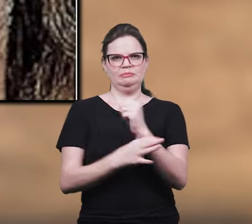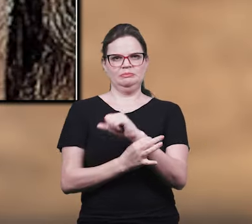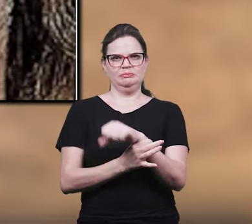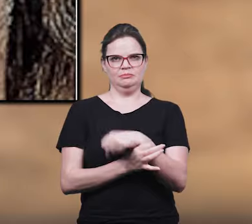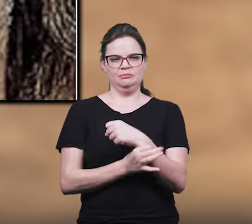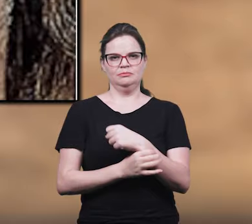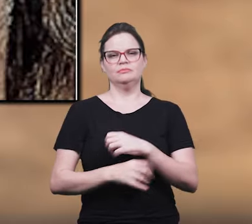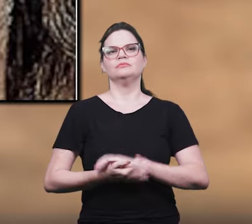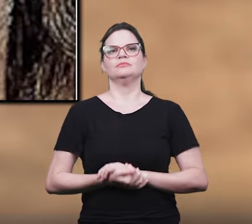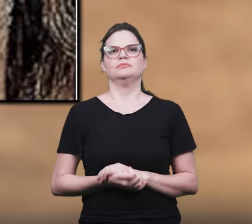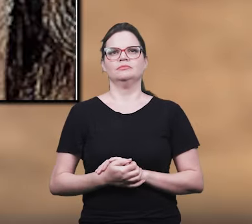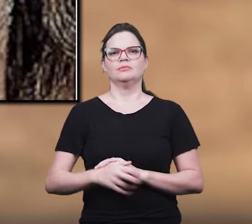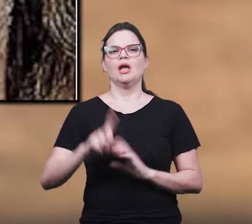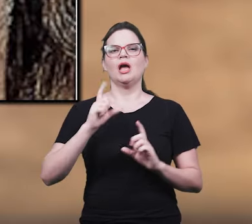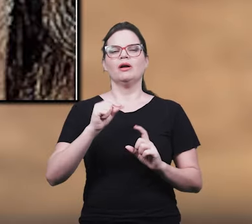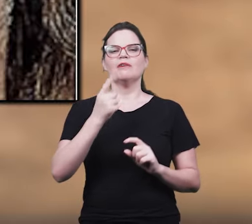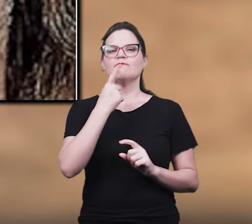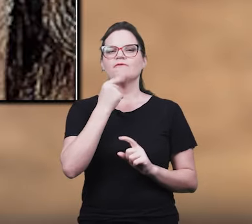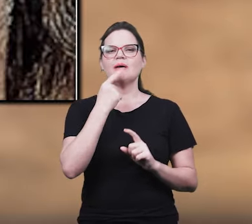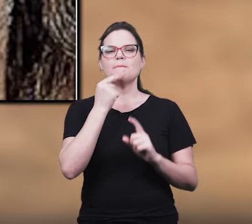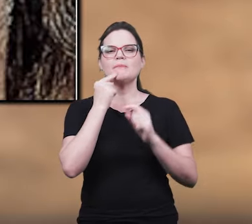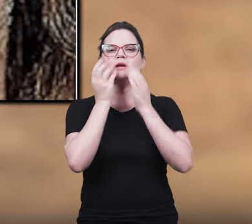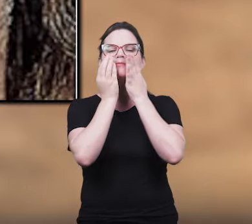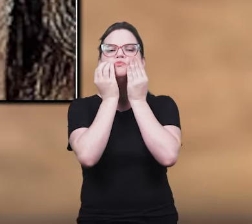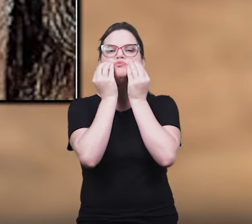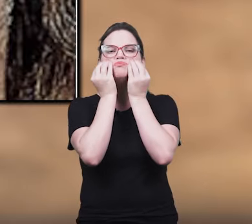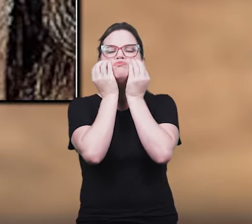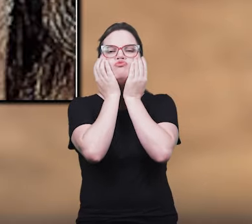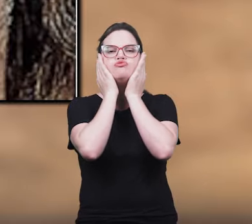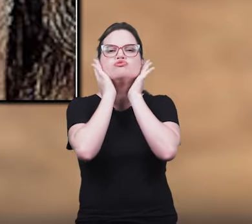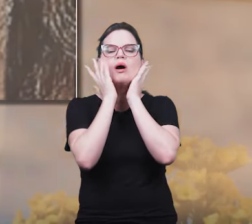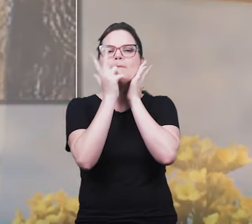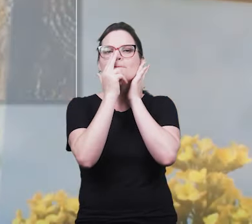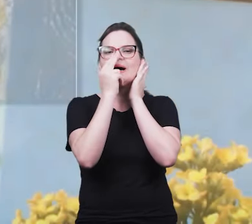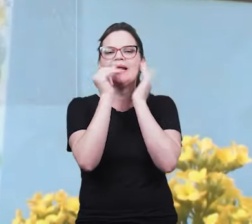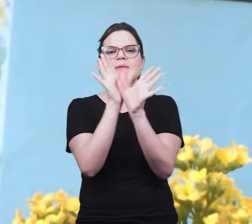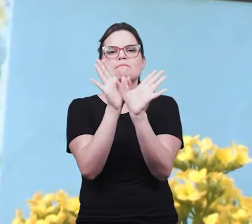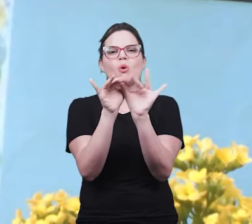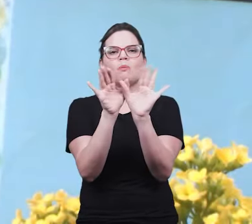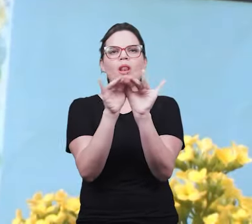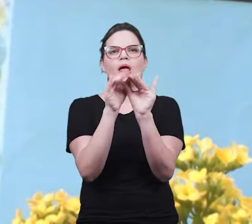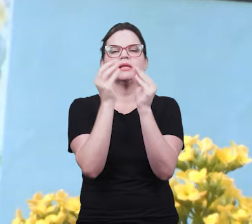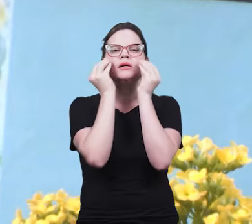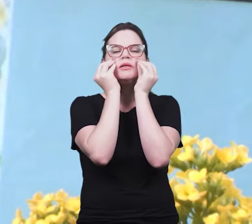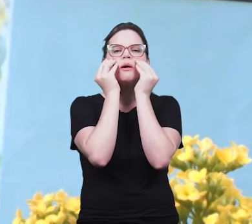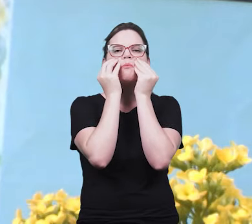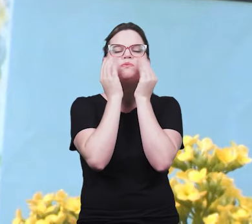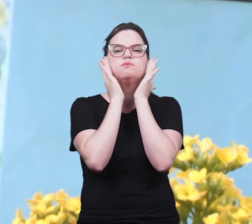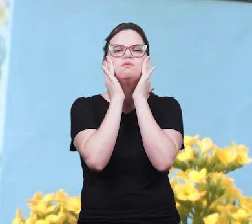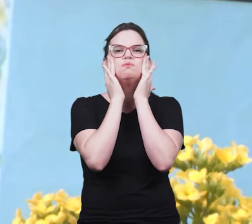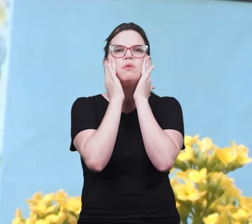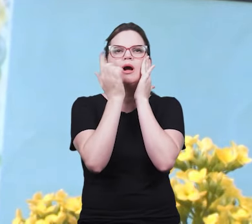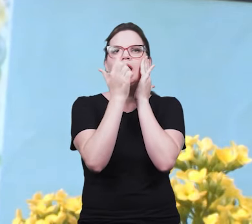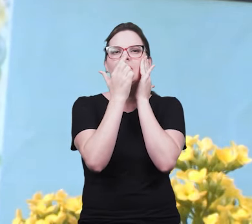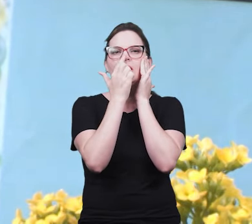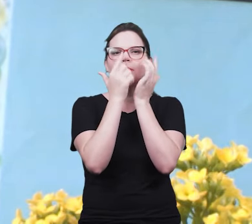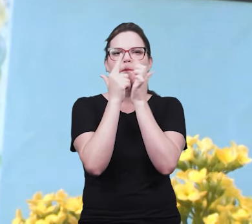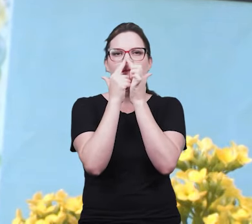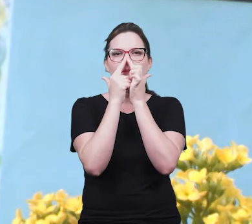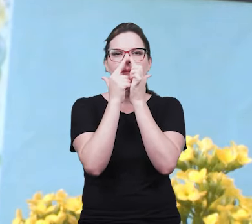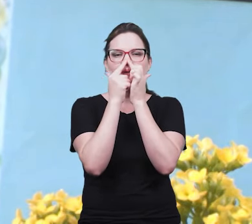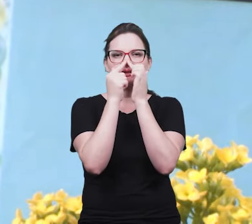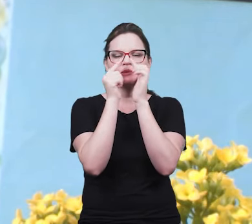raste cutâneo, que é um vermelhidão na face em forma de borboleta, sobre as bochechas e as pontas